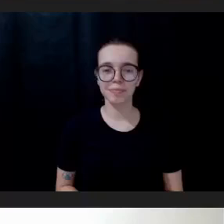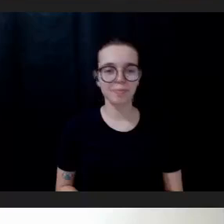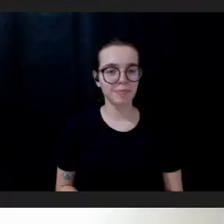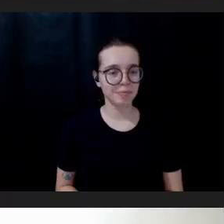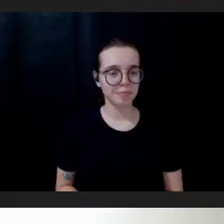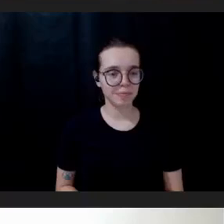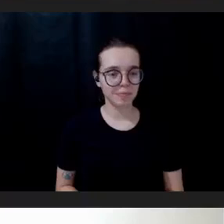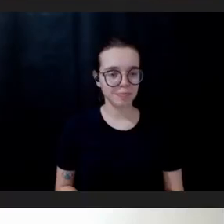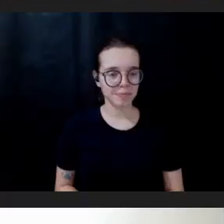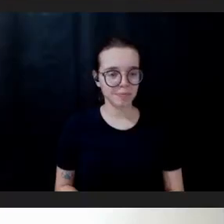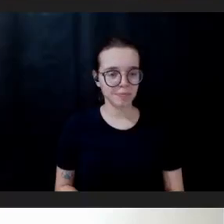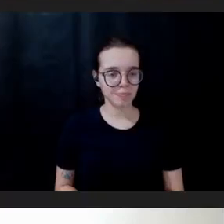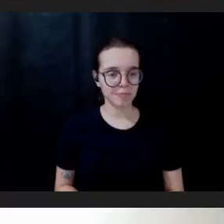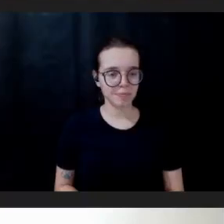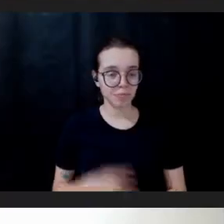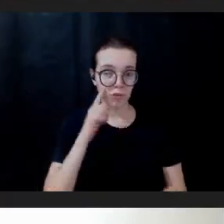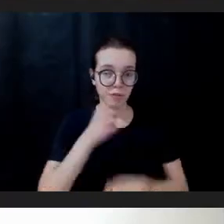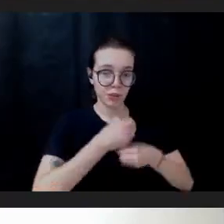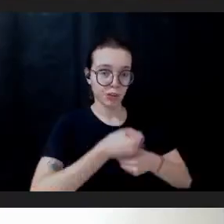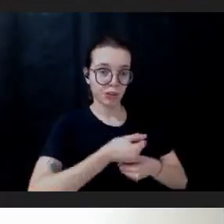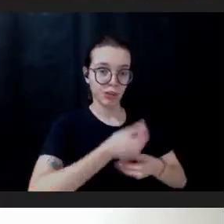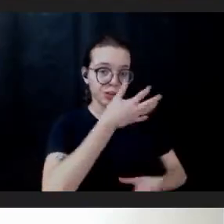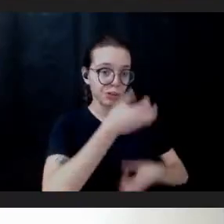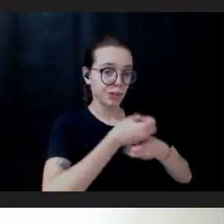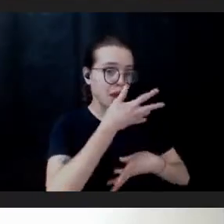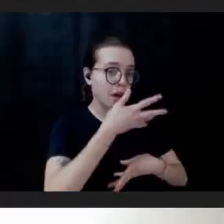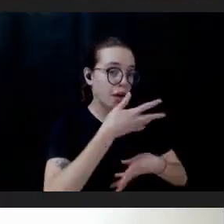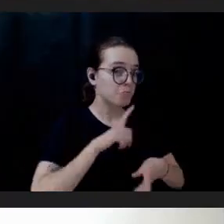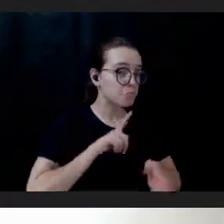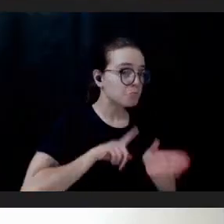Deixa eu ver aqui o chat.